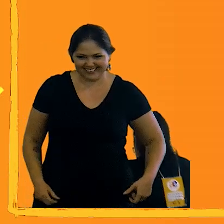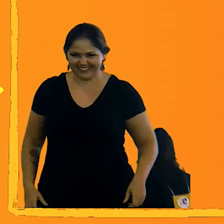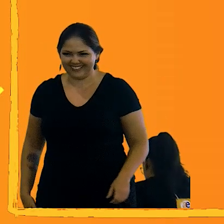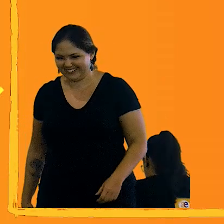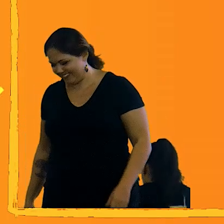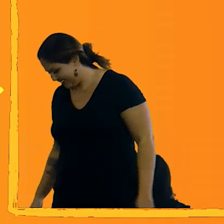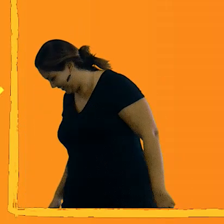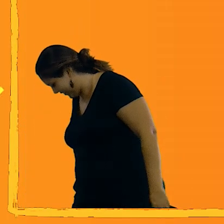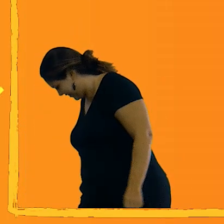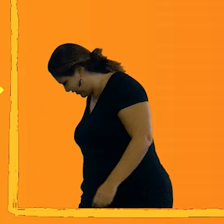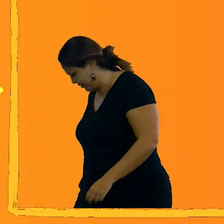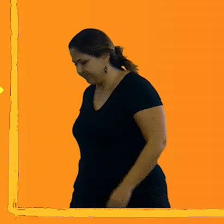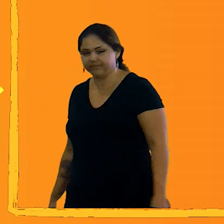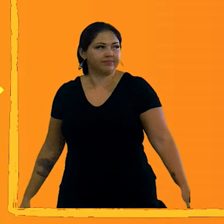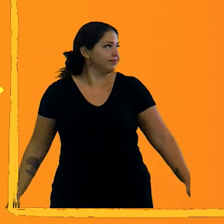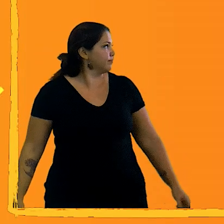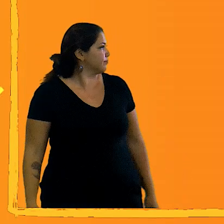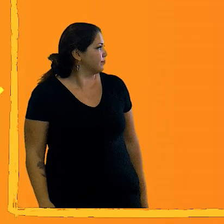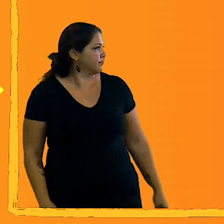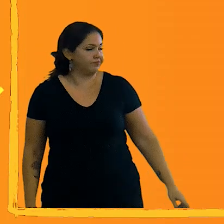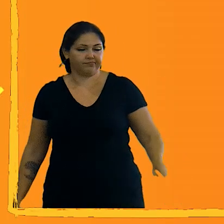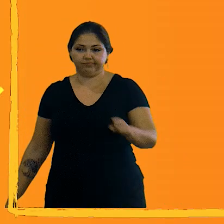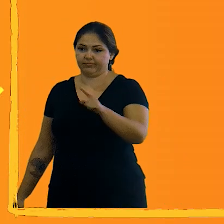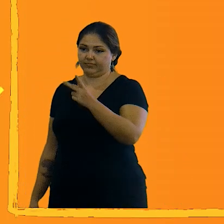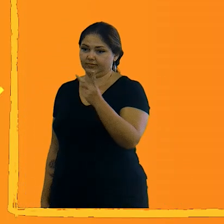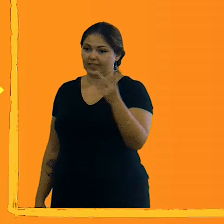proporcional elas se